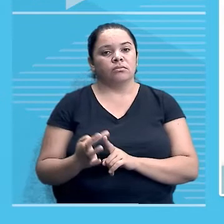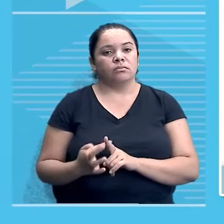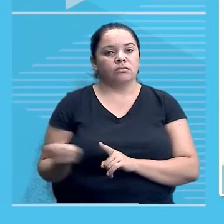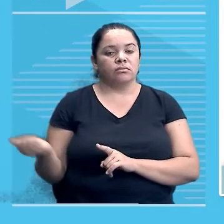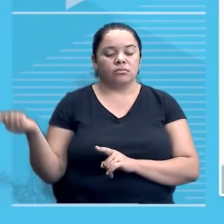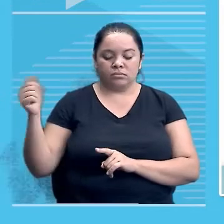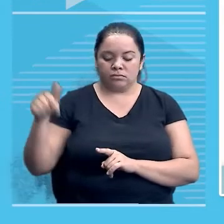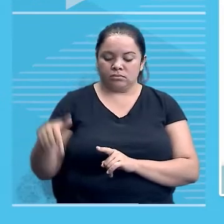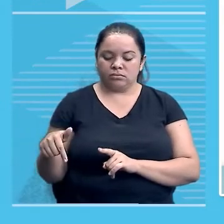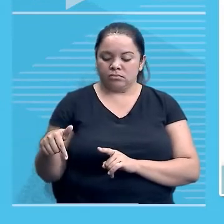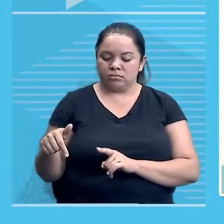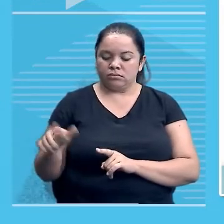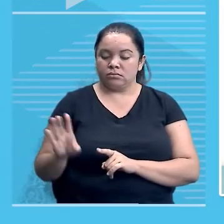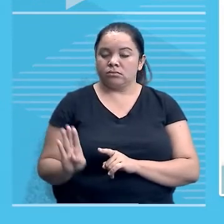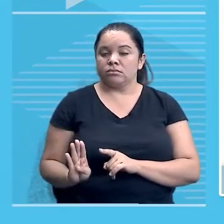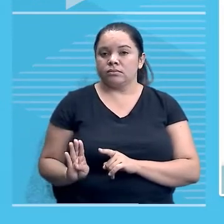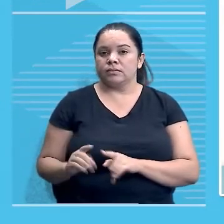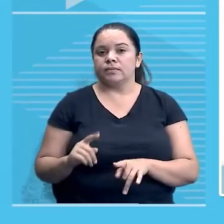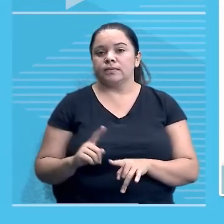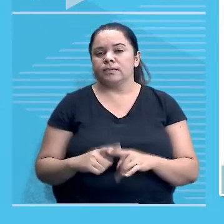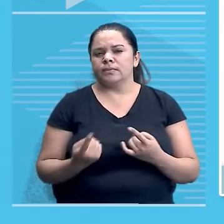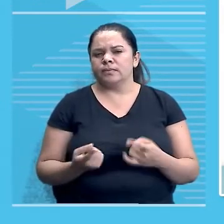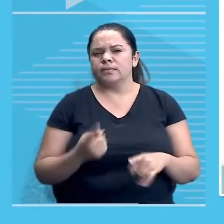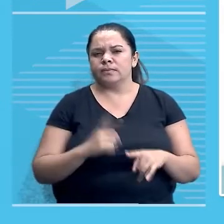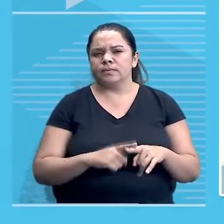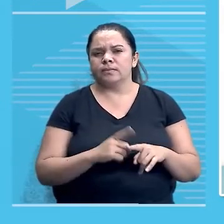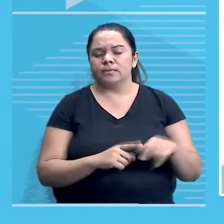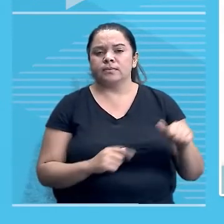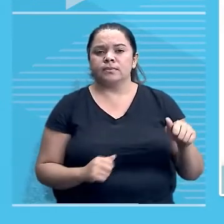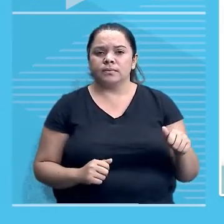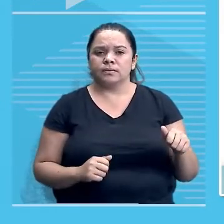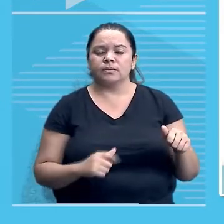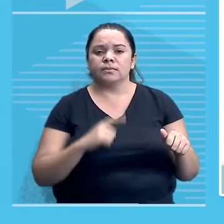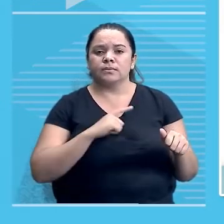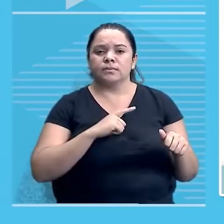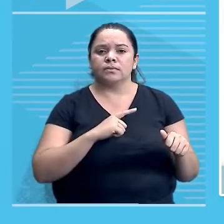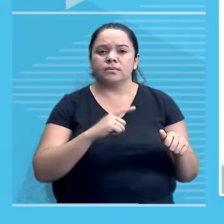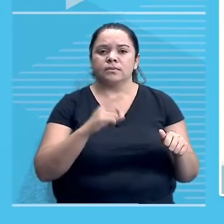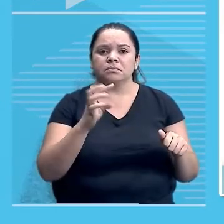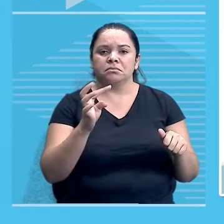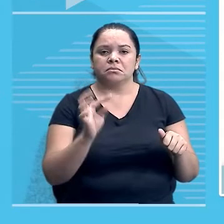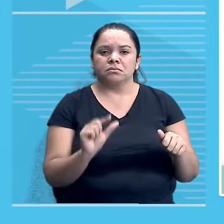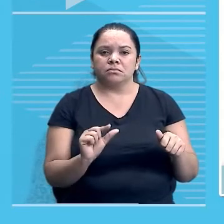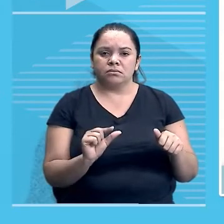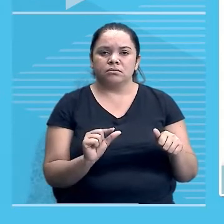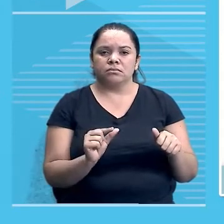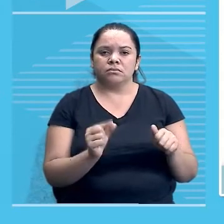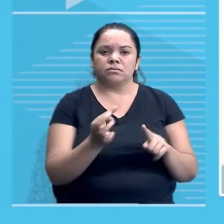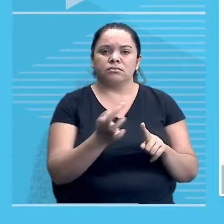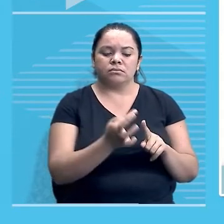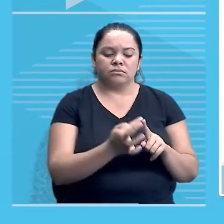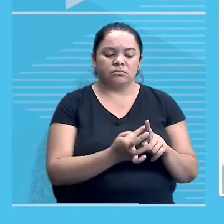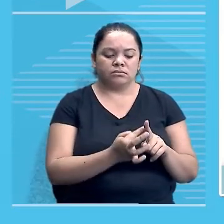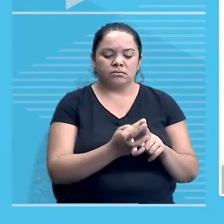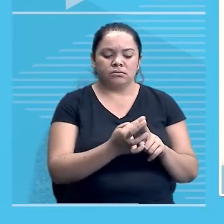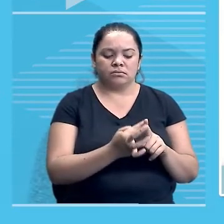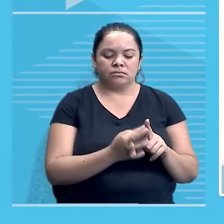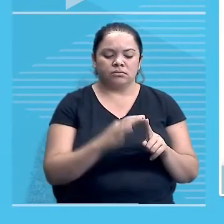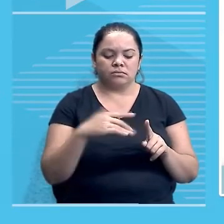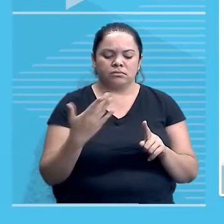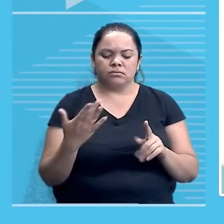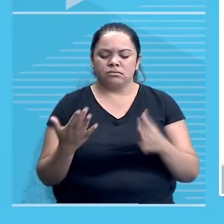Professor, mas por que que a esfera A vai ter menor variação de temperatura quando comparada com a